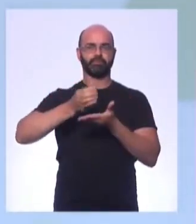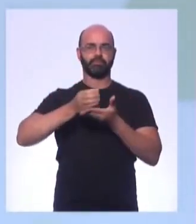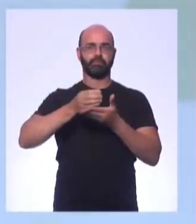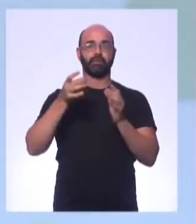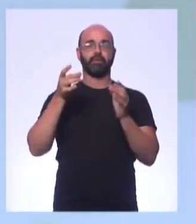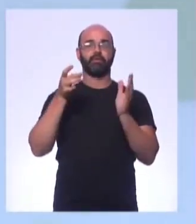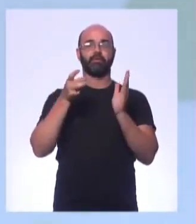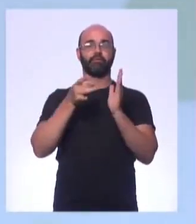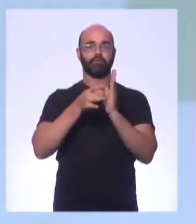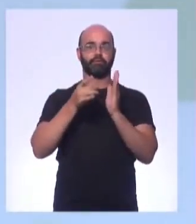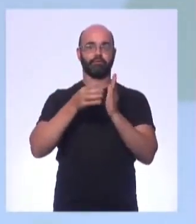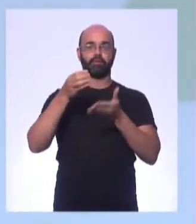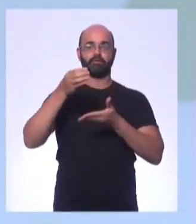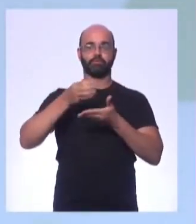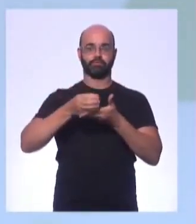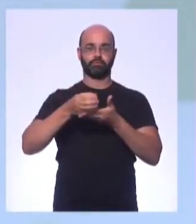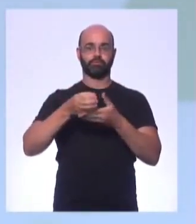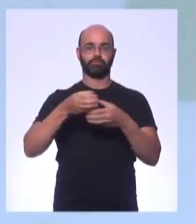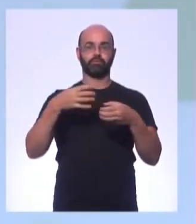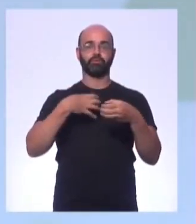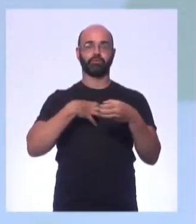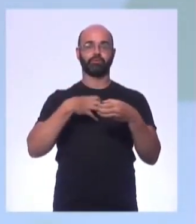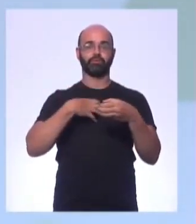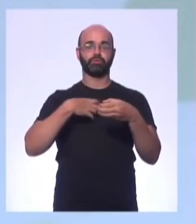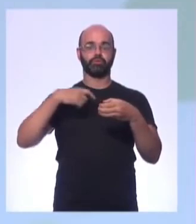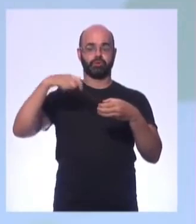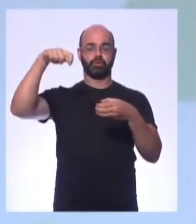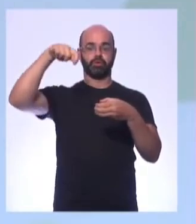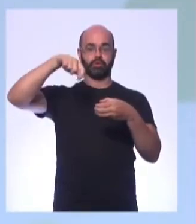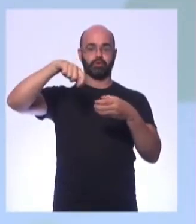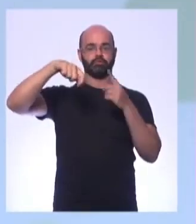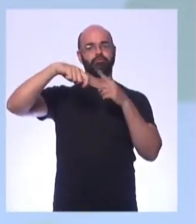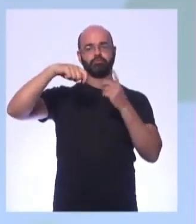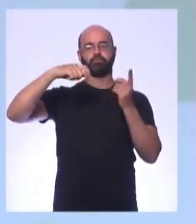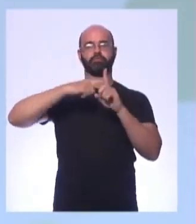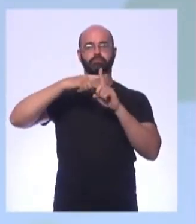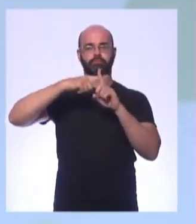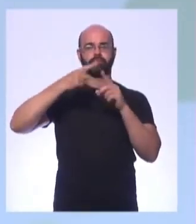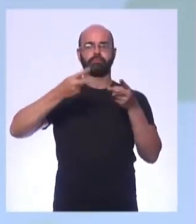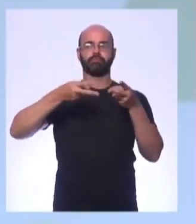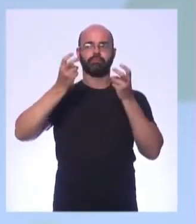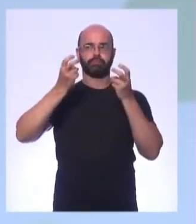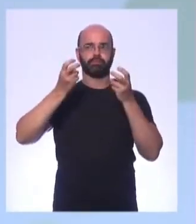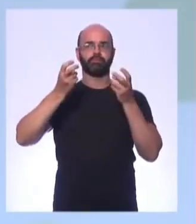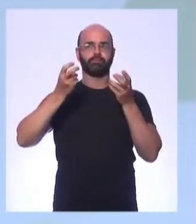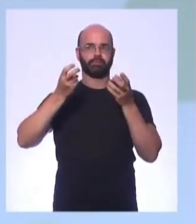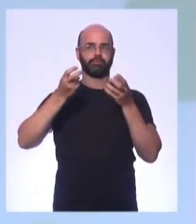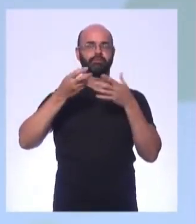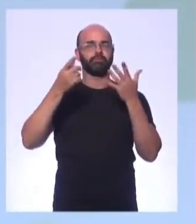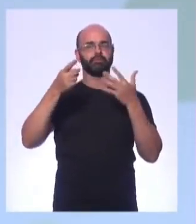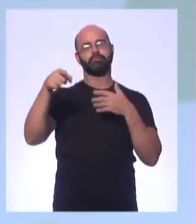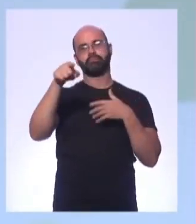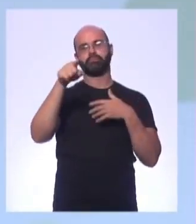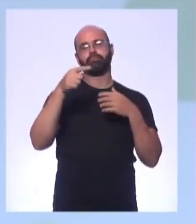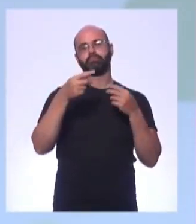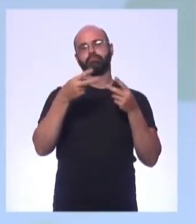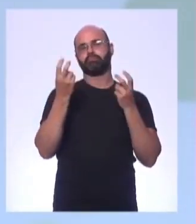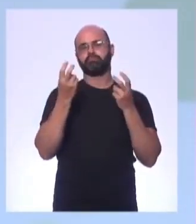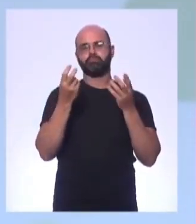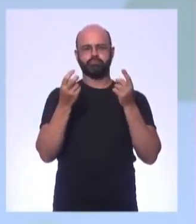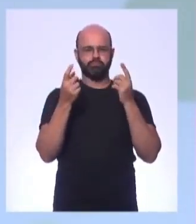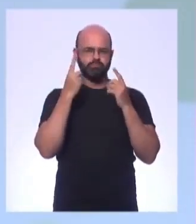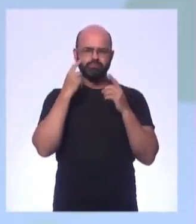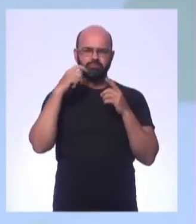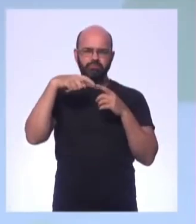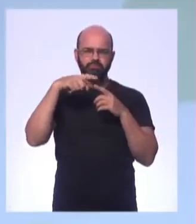termômetro, né? Essa é uma forma que a gente está verificando a temperatura, né? Então a expansão aí, né? Dá para verificar. Aí acho que dá dando para